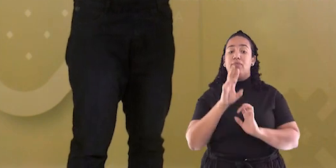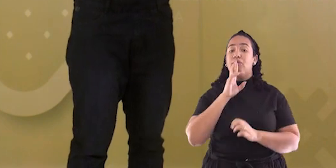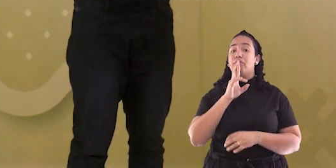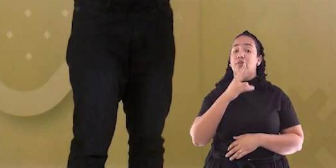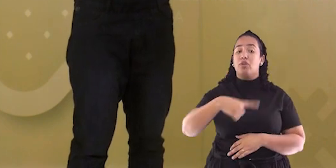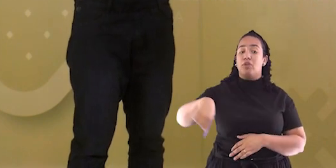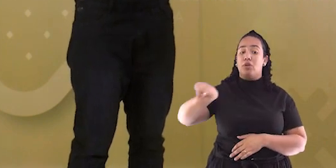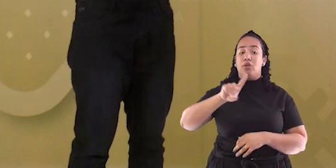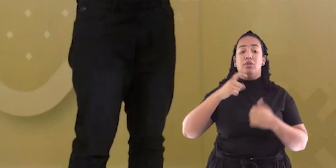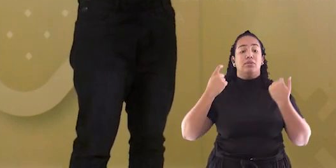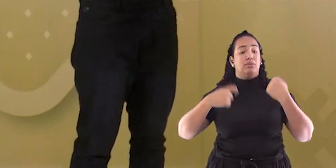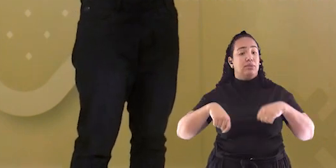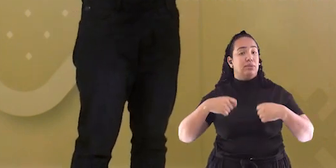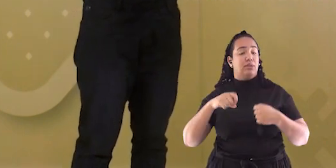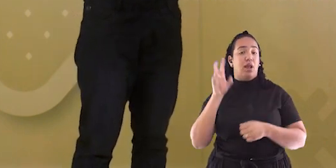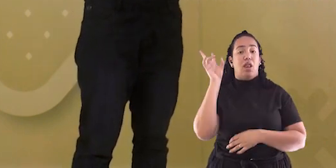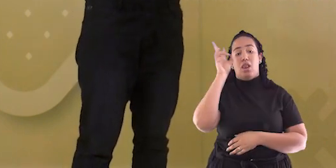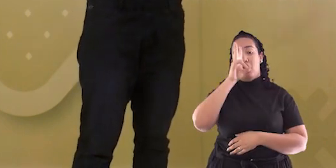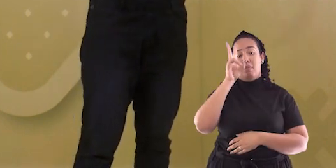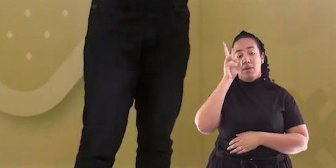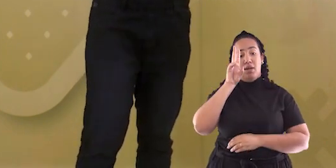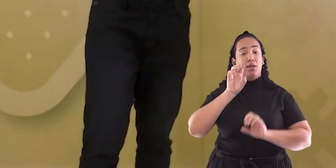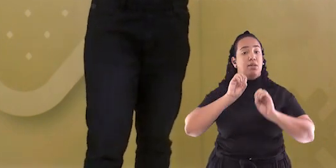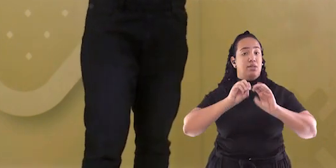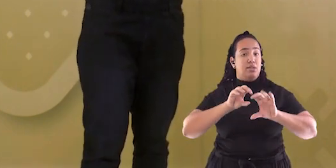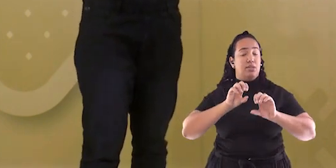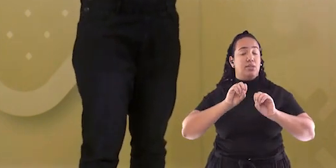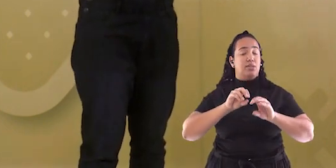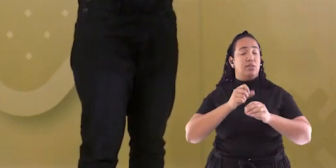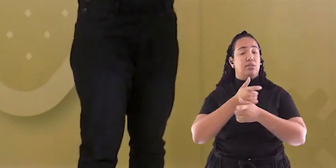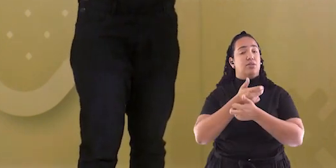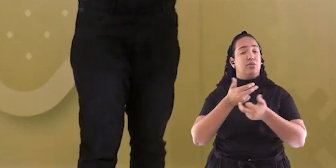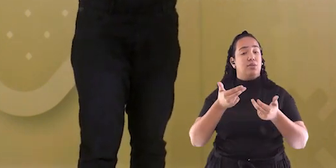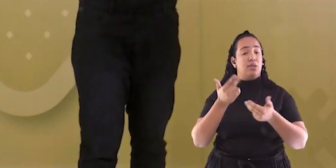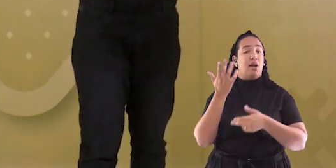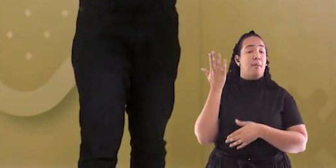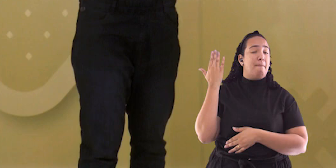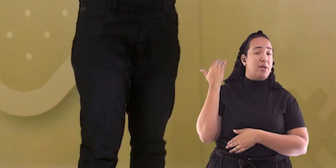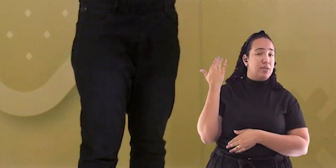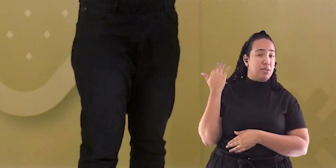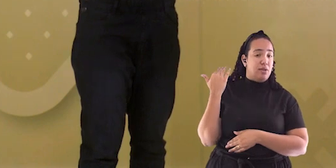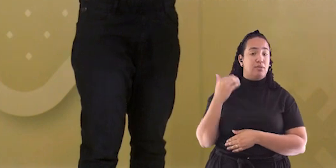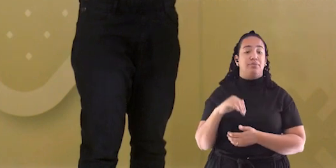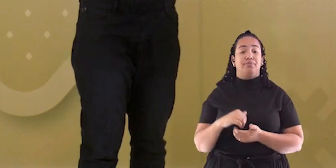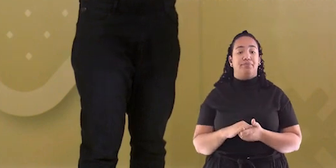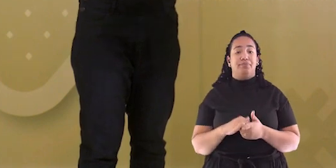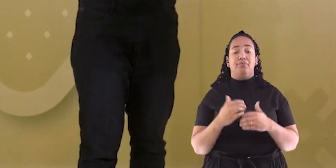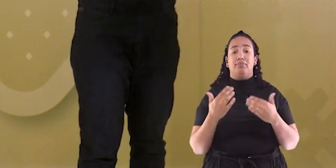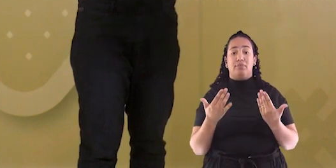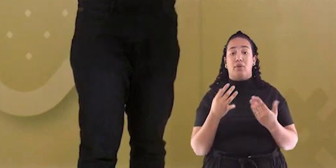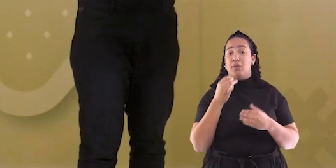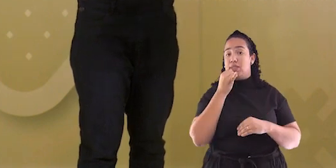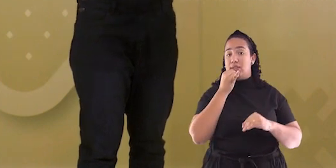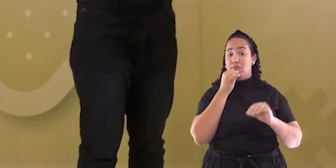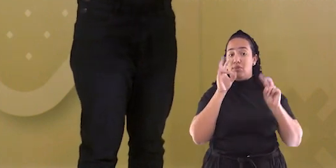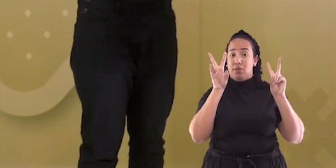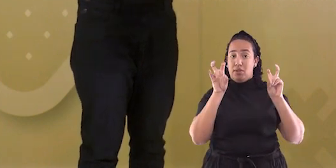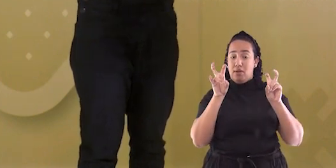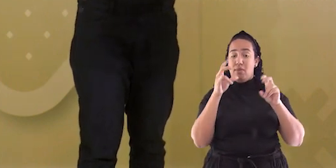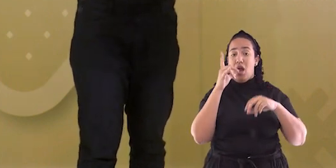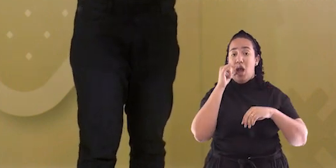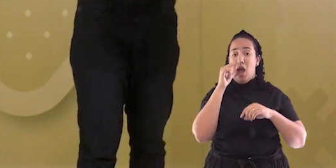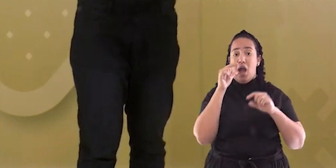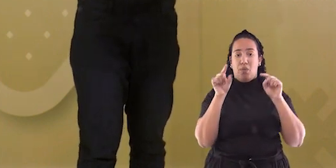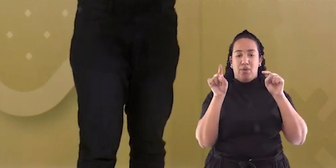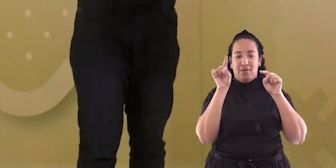precisa relembrar ensinamentos que aprendemos lá atrás, nas primeiras séries. Vamos falar sobre o ciclo da água. Você aí de casa